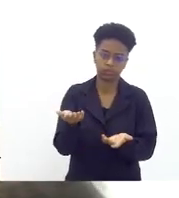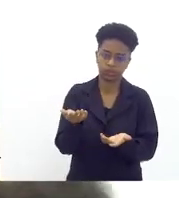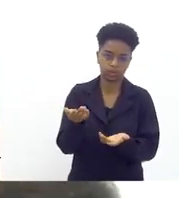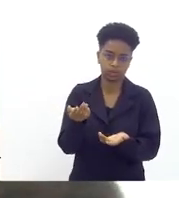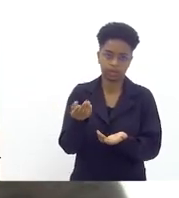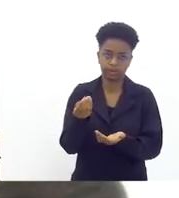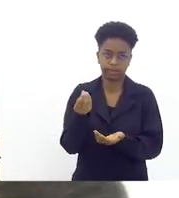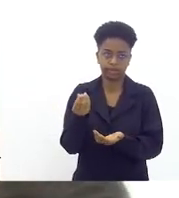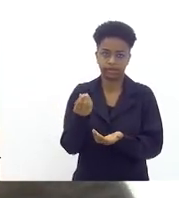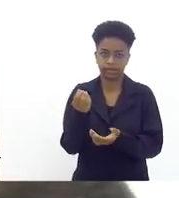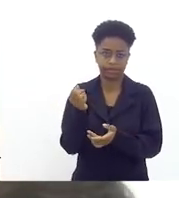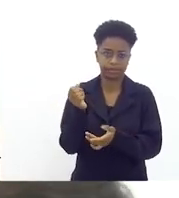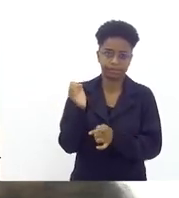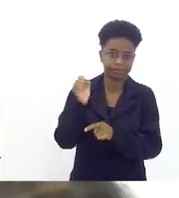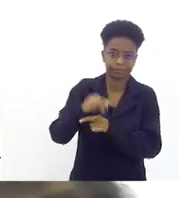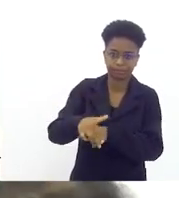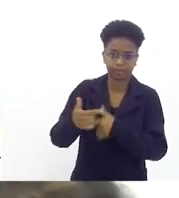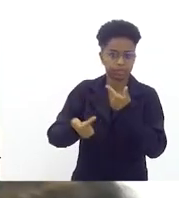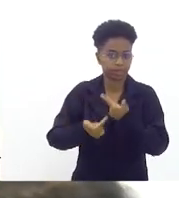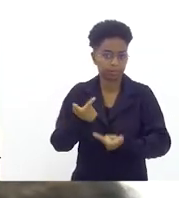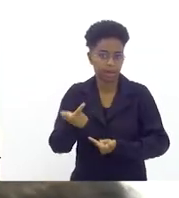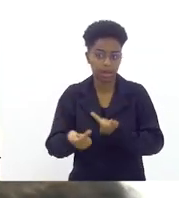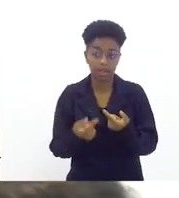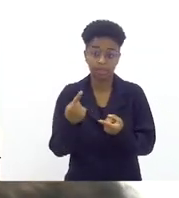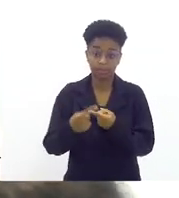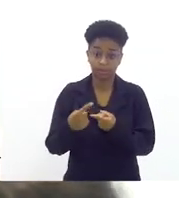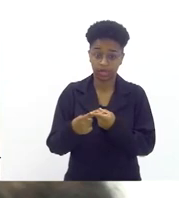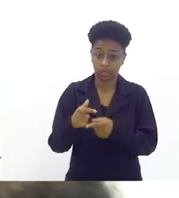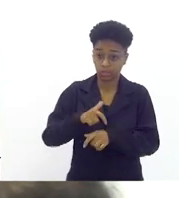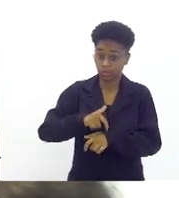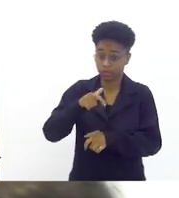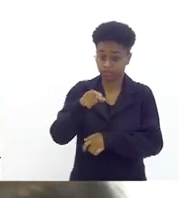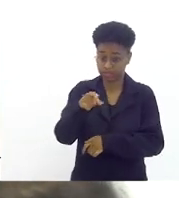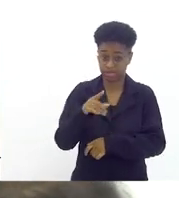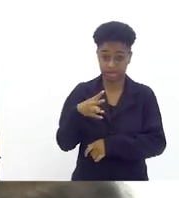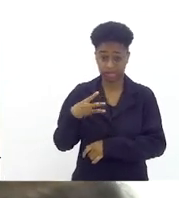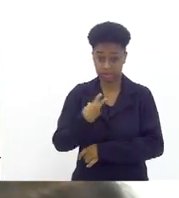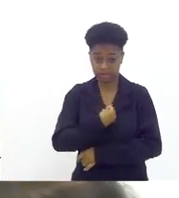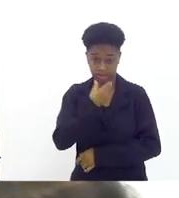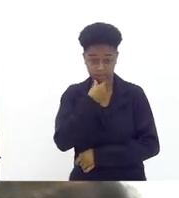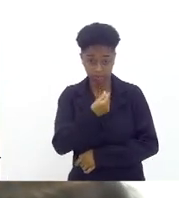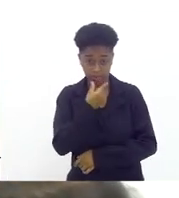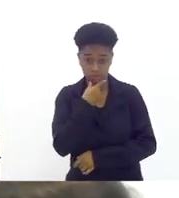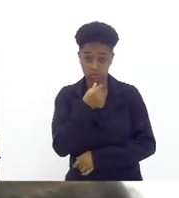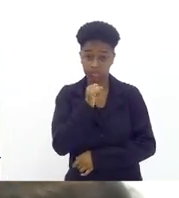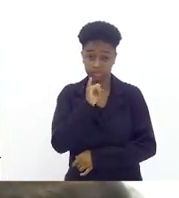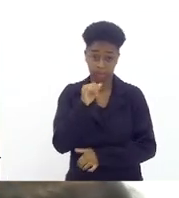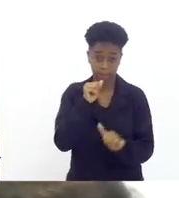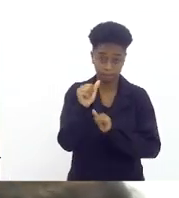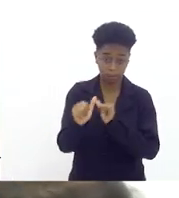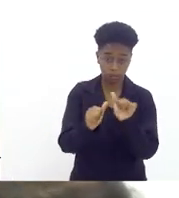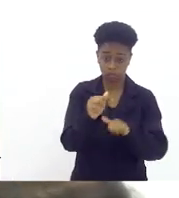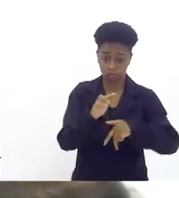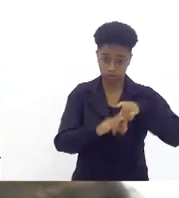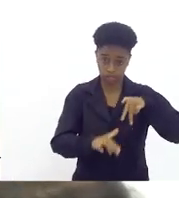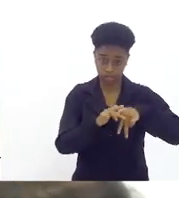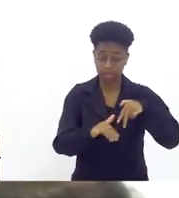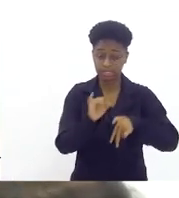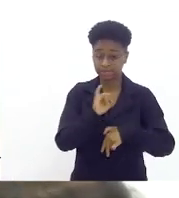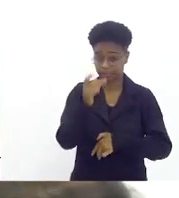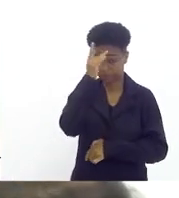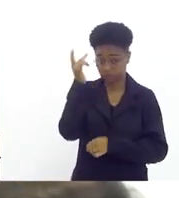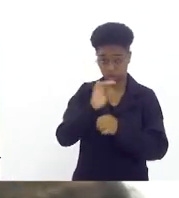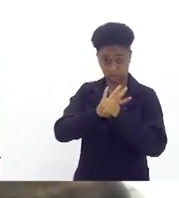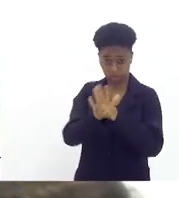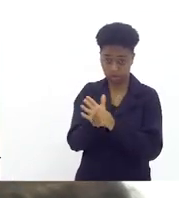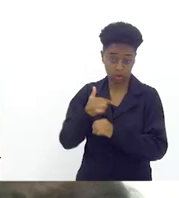de vaga de emprego, por exemplo, que a partir do momento que você, que é uma pessoa transmasculina, se retifica E aí, se você é uma pessoa não binária, eu não